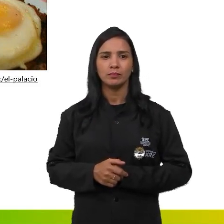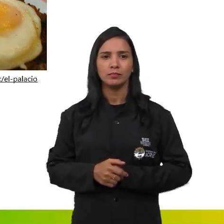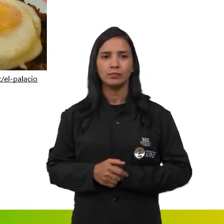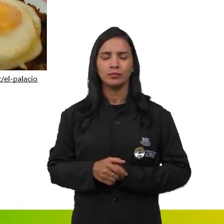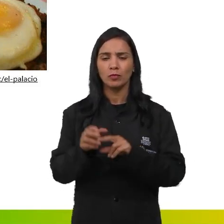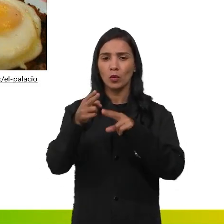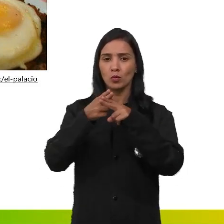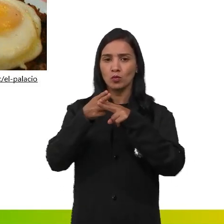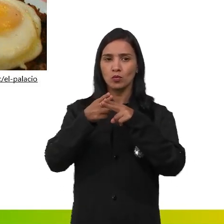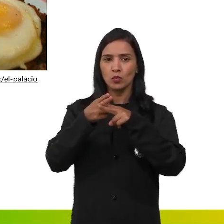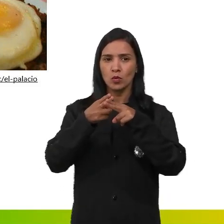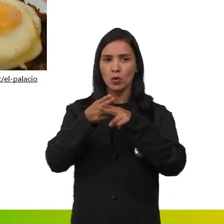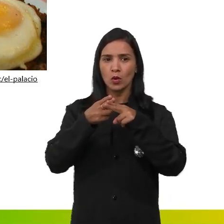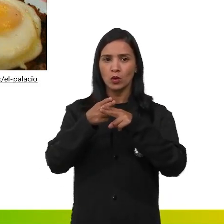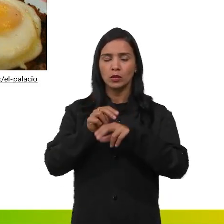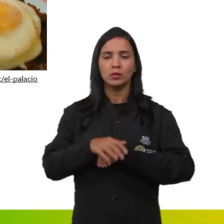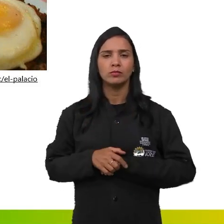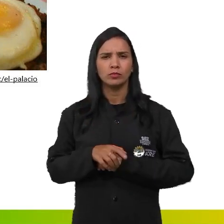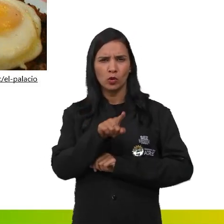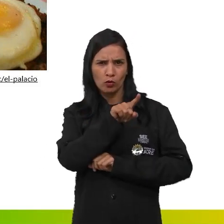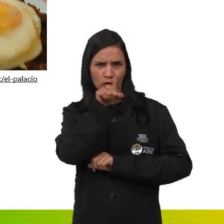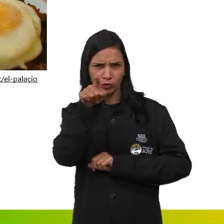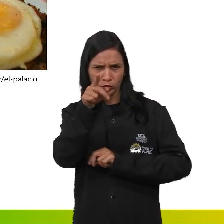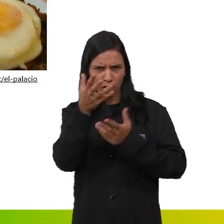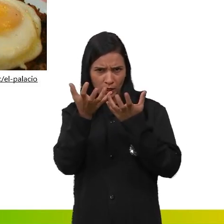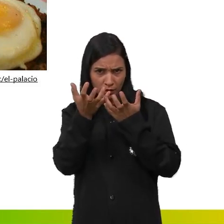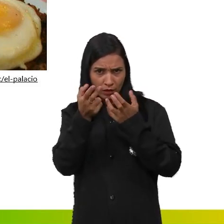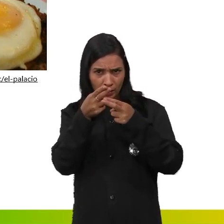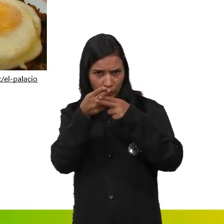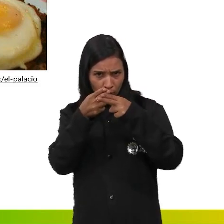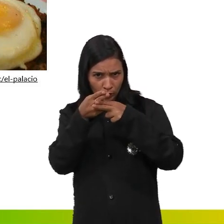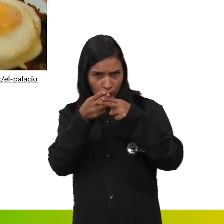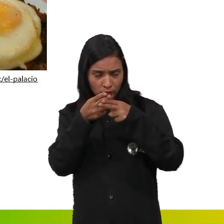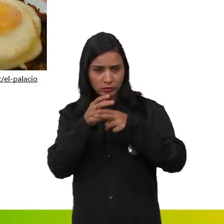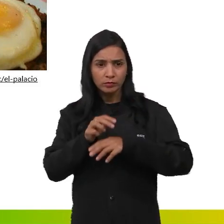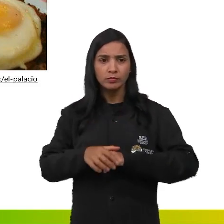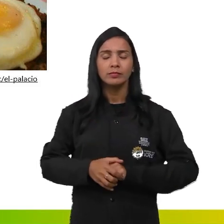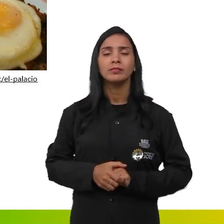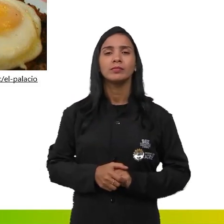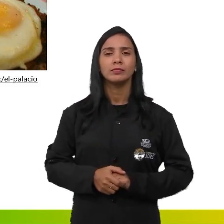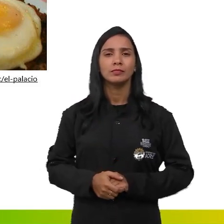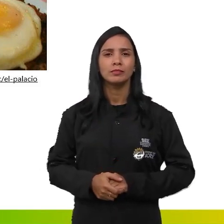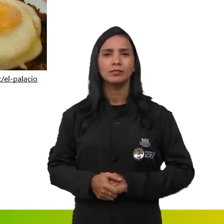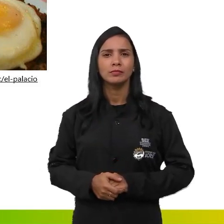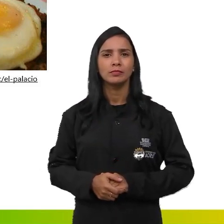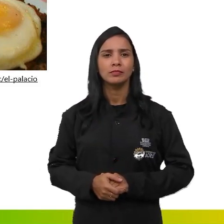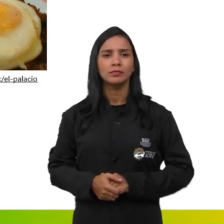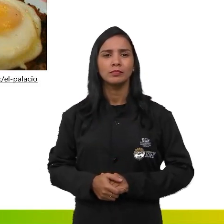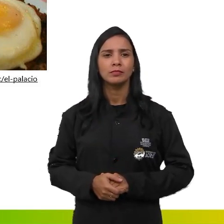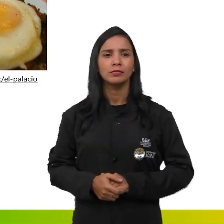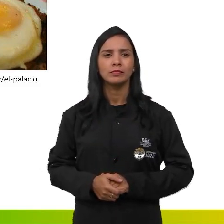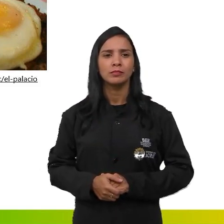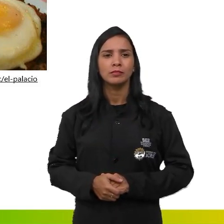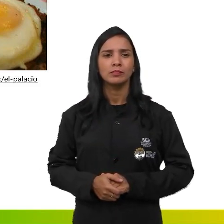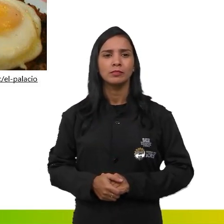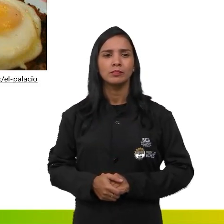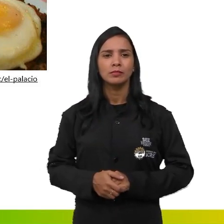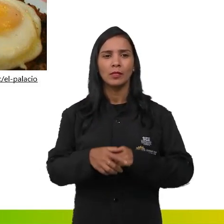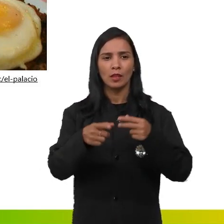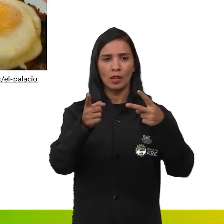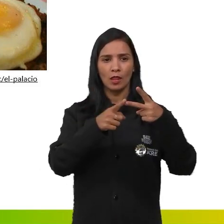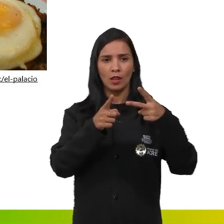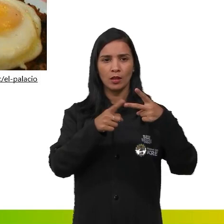want? Ovos você quer? Nesse caso você vai completar com a palavra. Na segunda frase nós